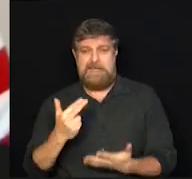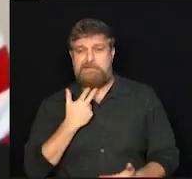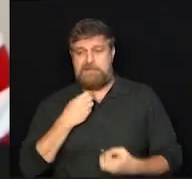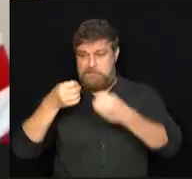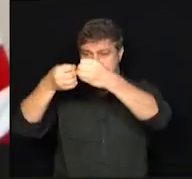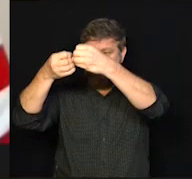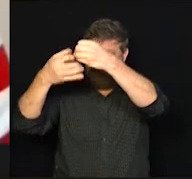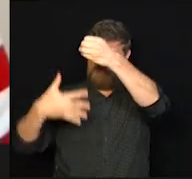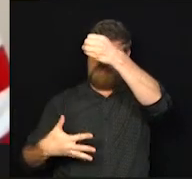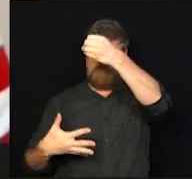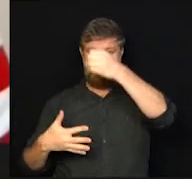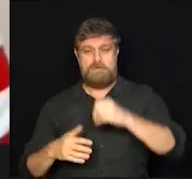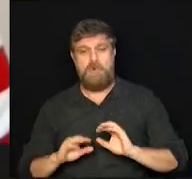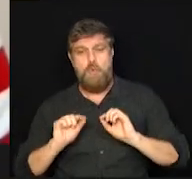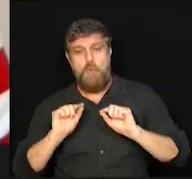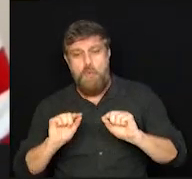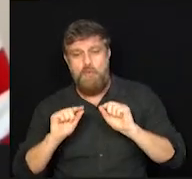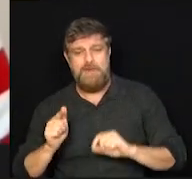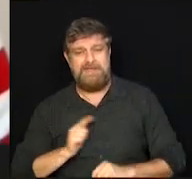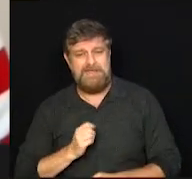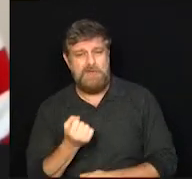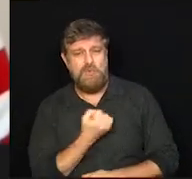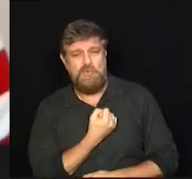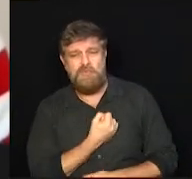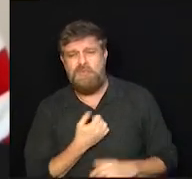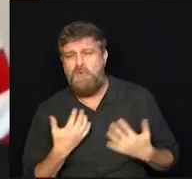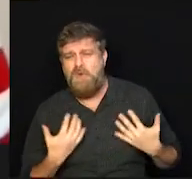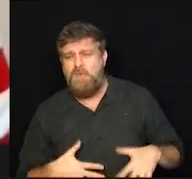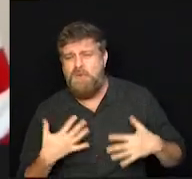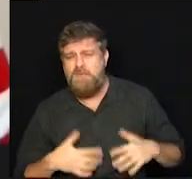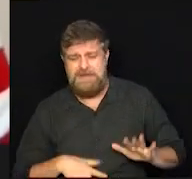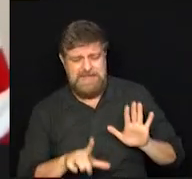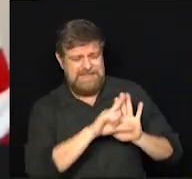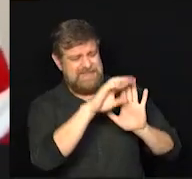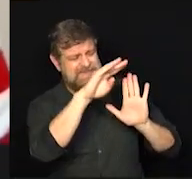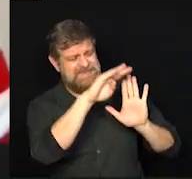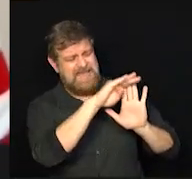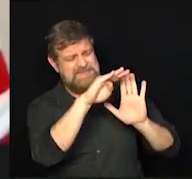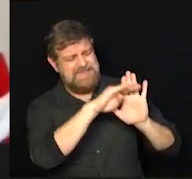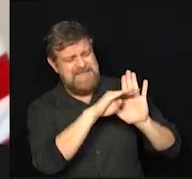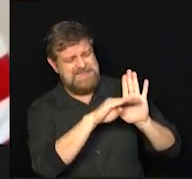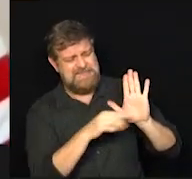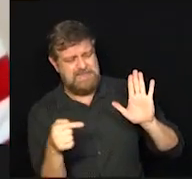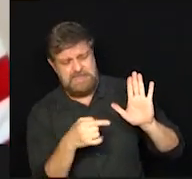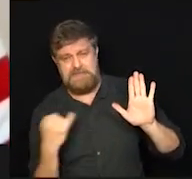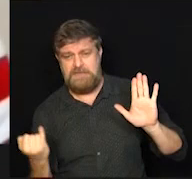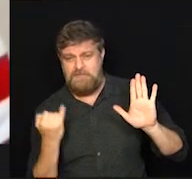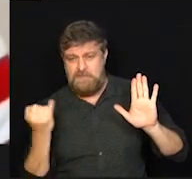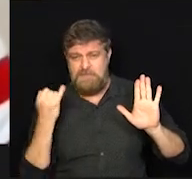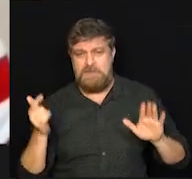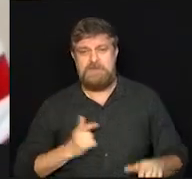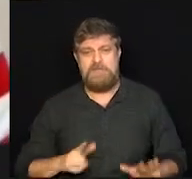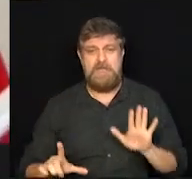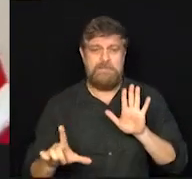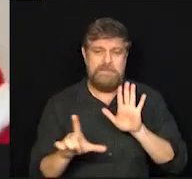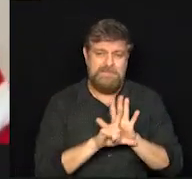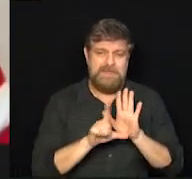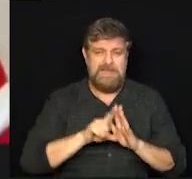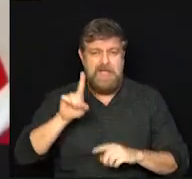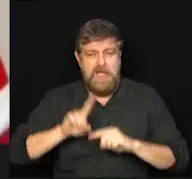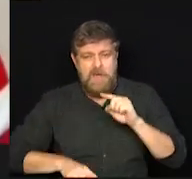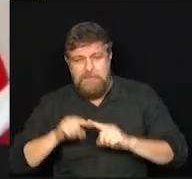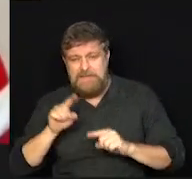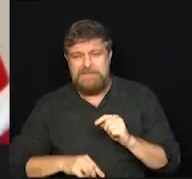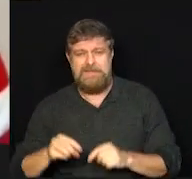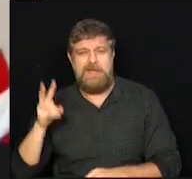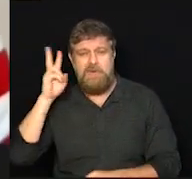até entrar aqui um número muito grande de legislações muito importante tá então a gente quer entre património imaterial a gente